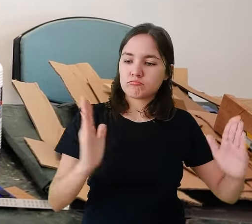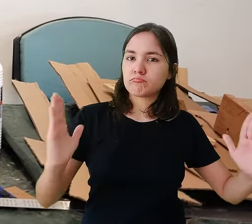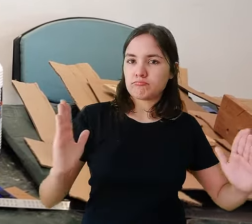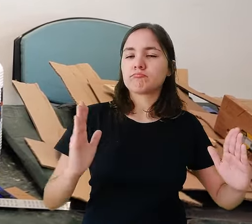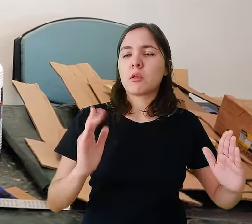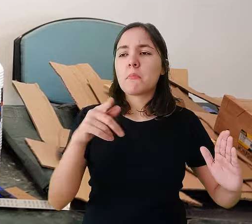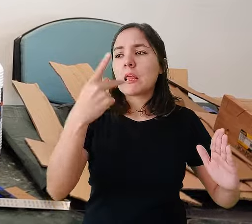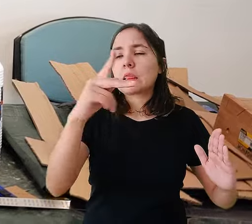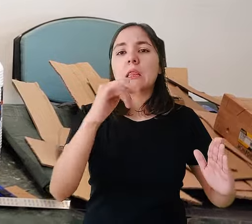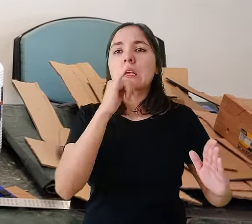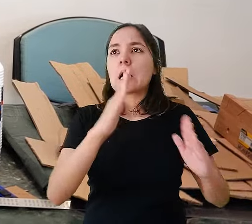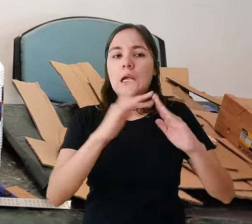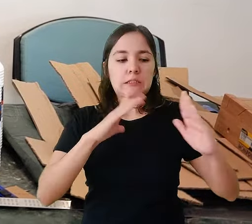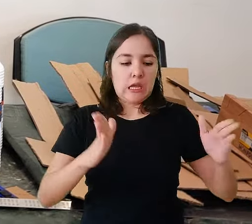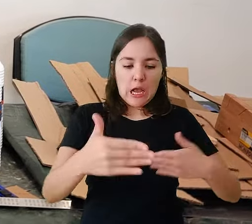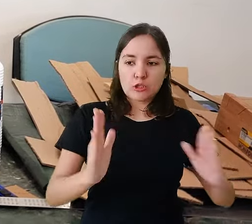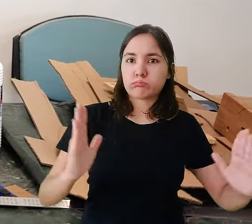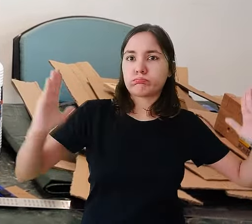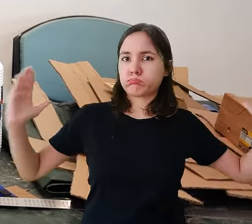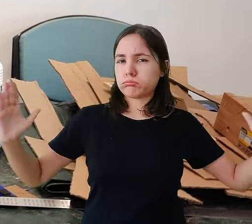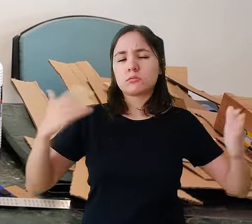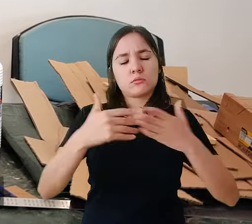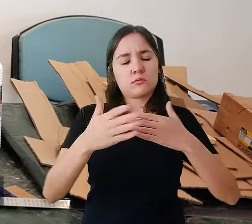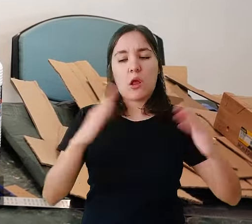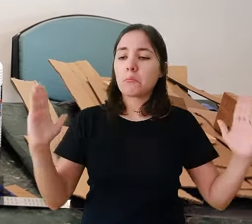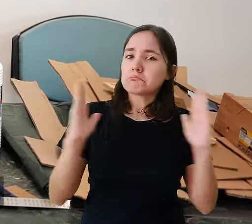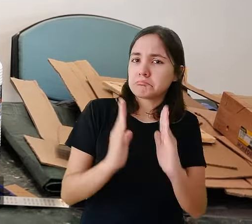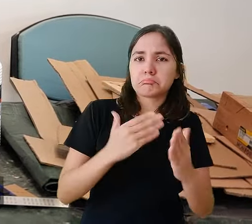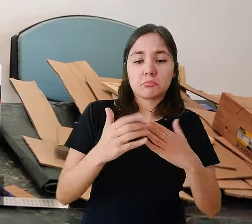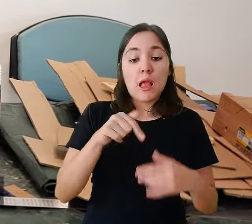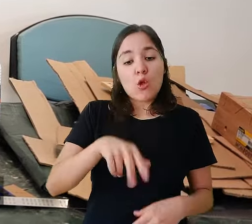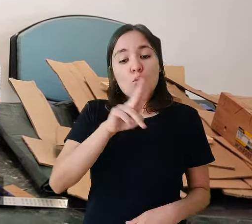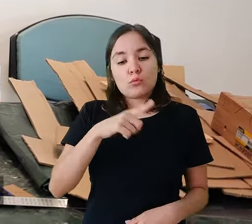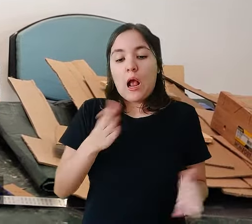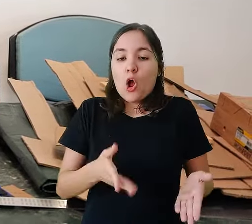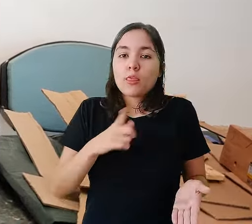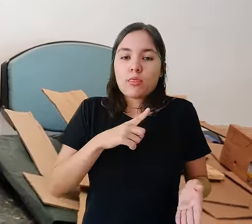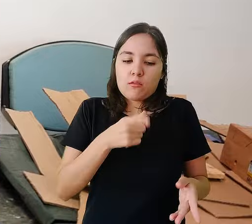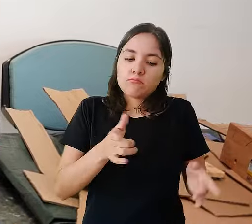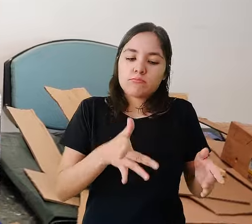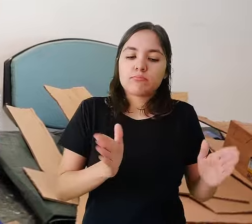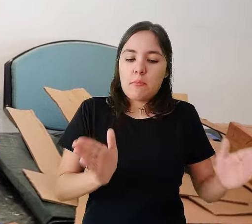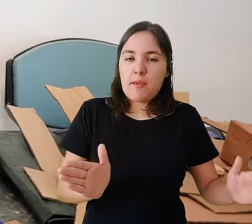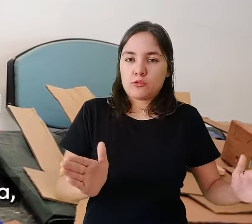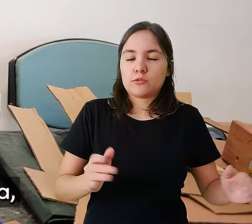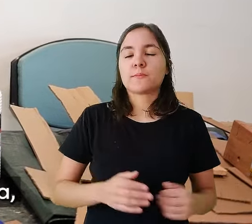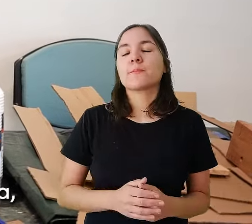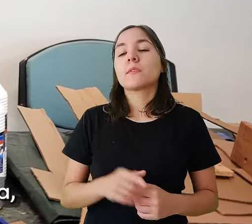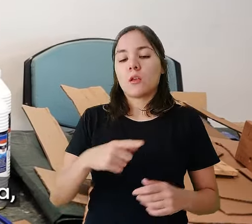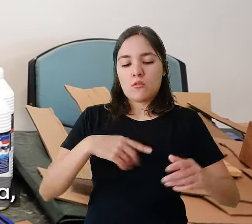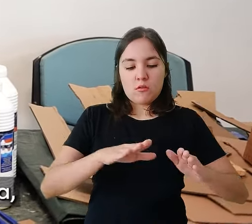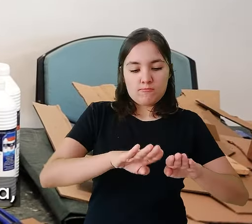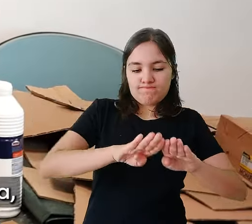caixa média. Mas pode fazer com qualquer tamanho de caixa, mas o que eu tenho aqui hoje é a média.